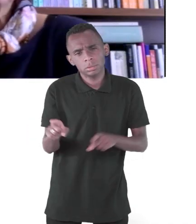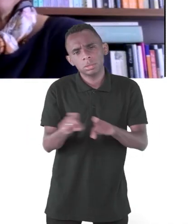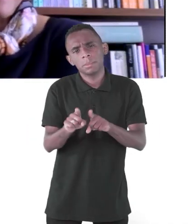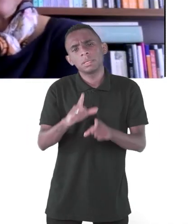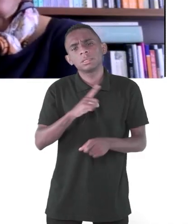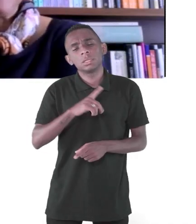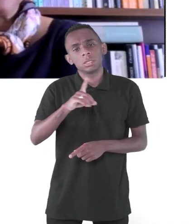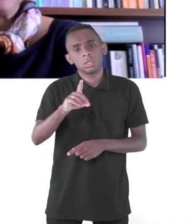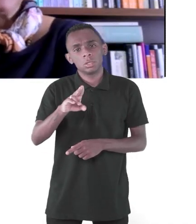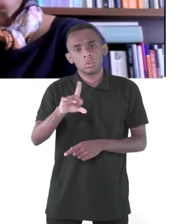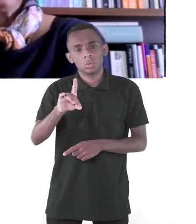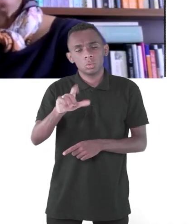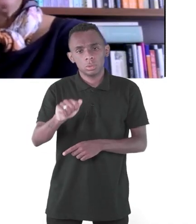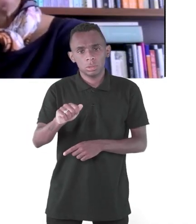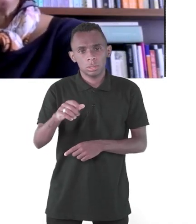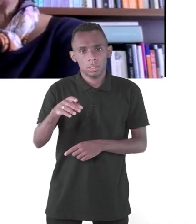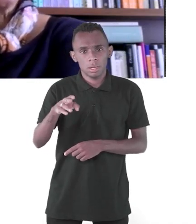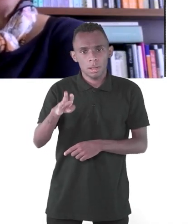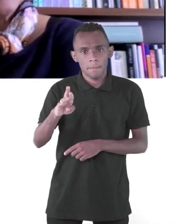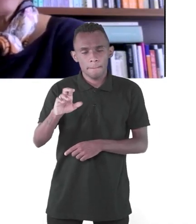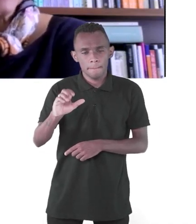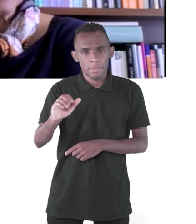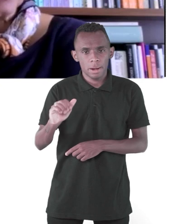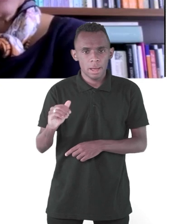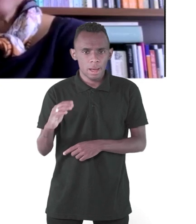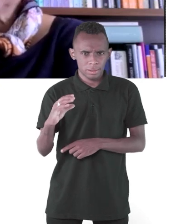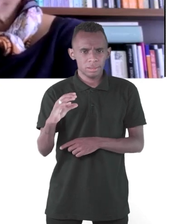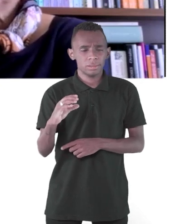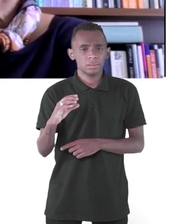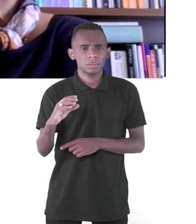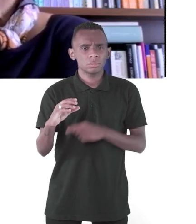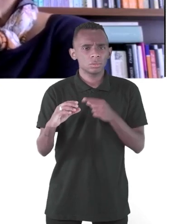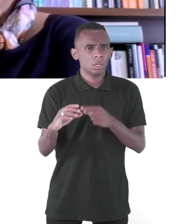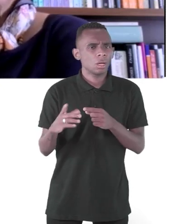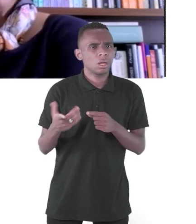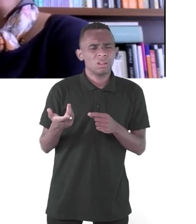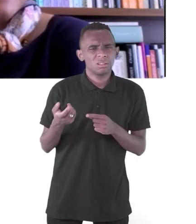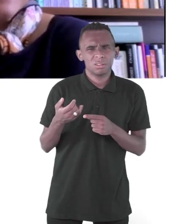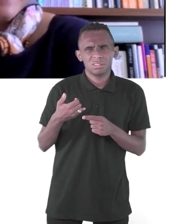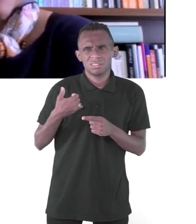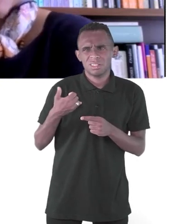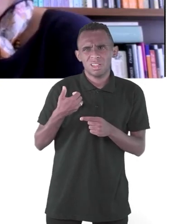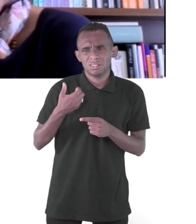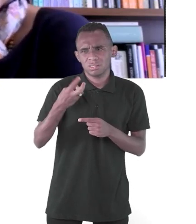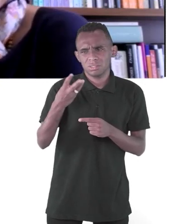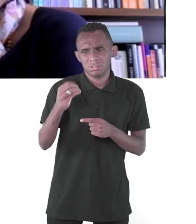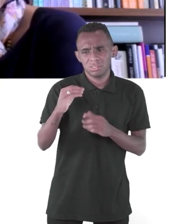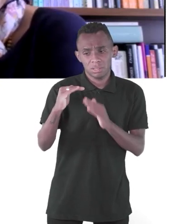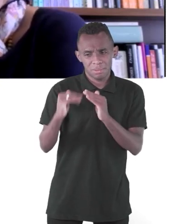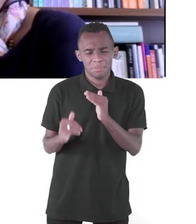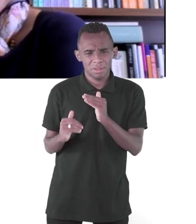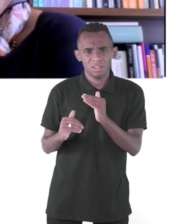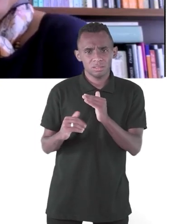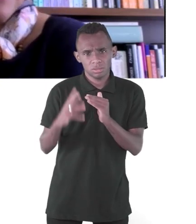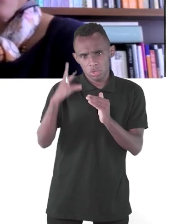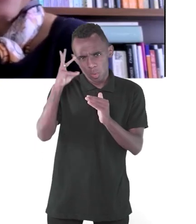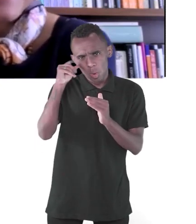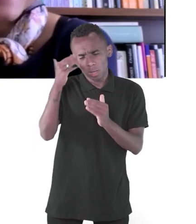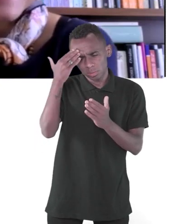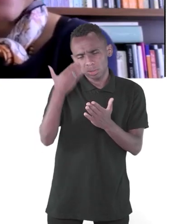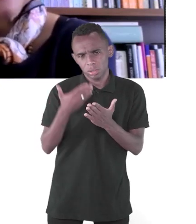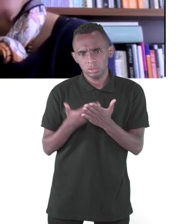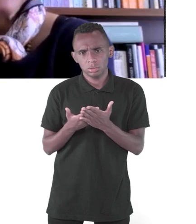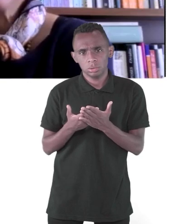a Duda Brack, que é uma jovem cantora. Eu acho que nem 30 anos ela não tem ainda, se tem, acabou